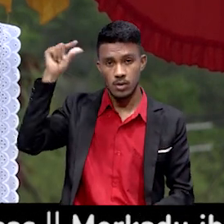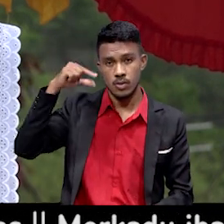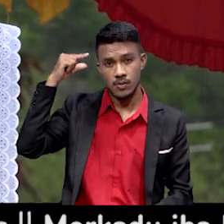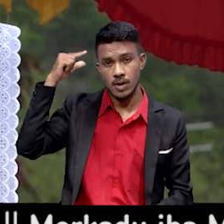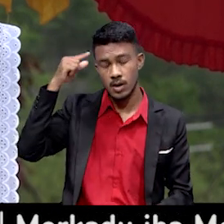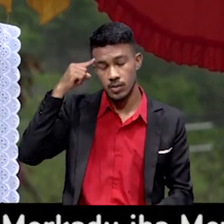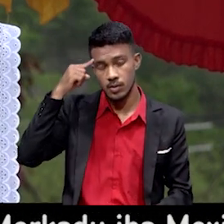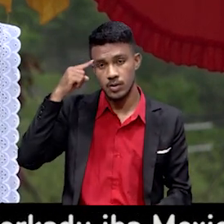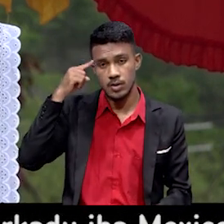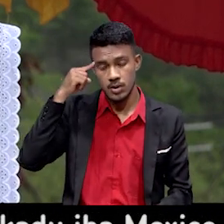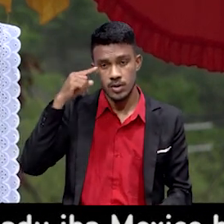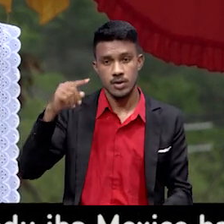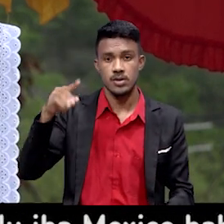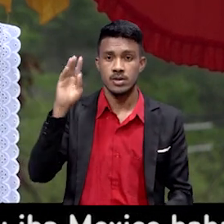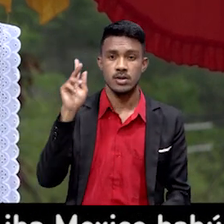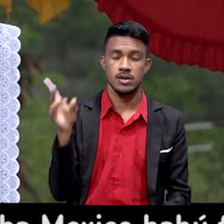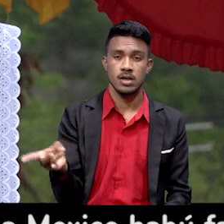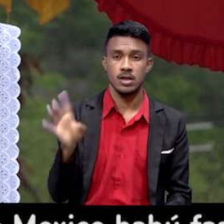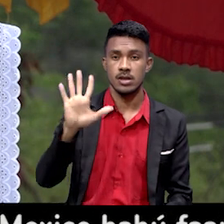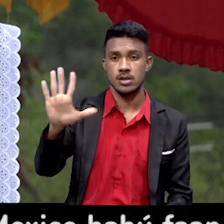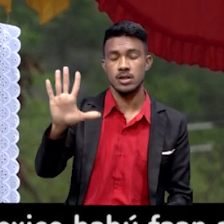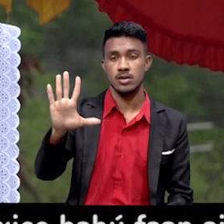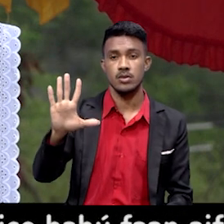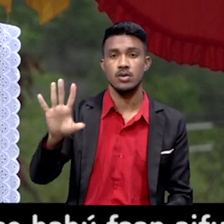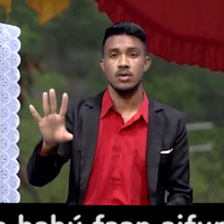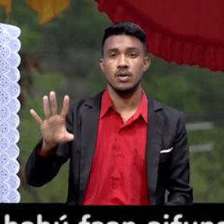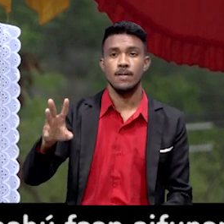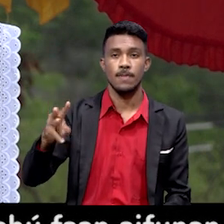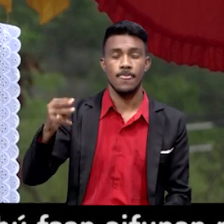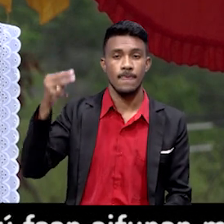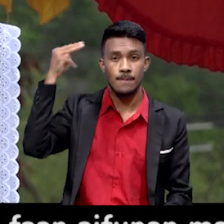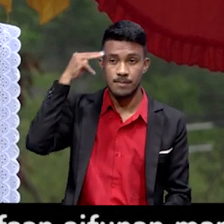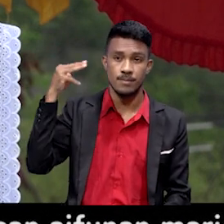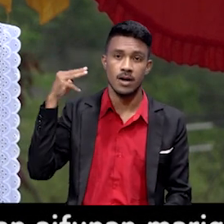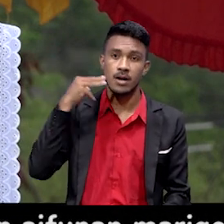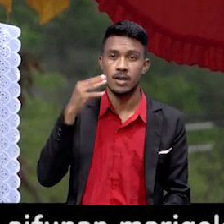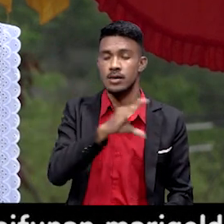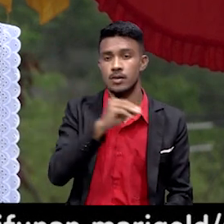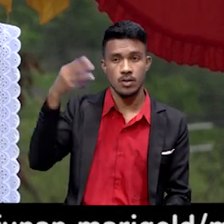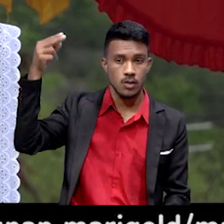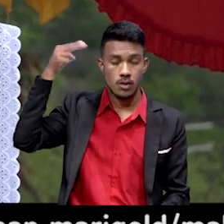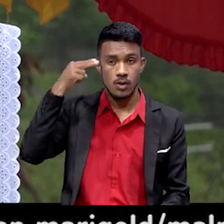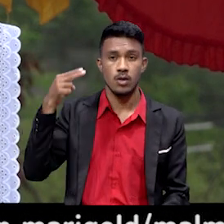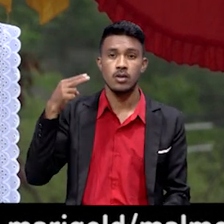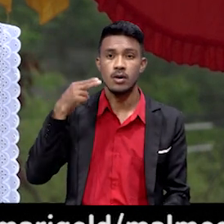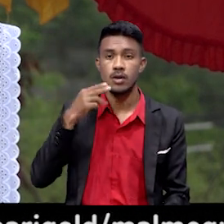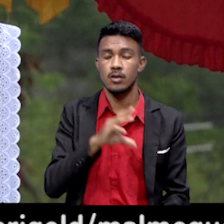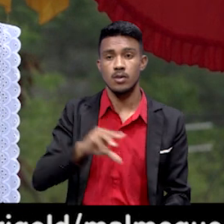75 até te Maria Alcatiri, Horta Rogério Lobato ba Liu.